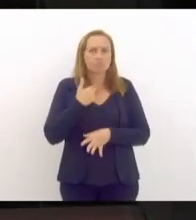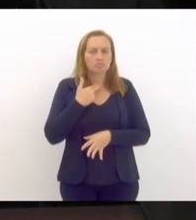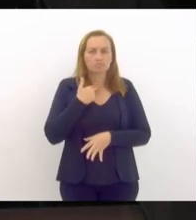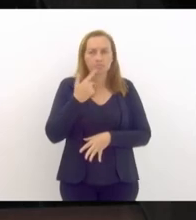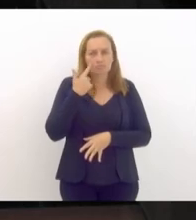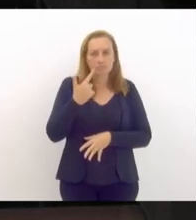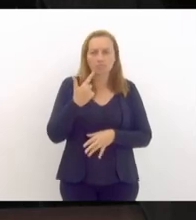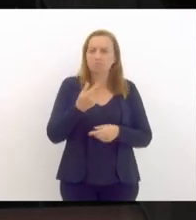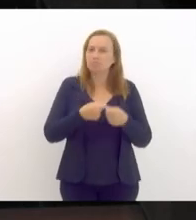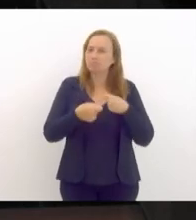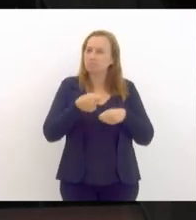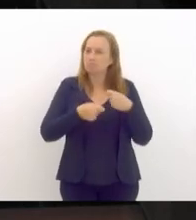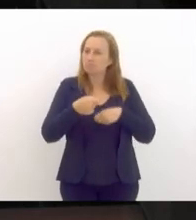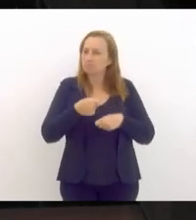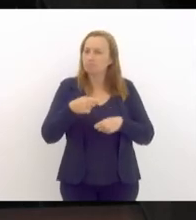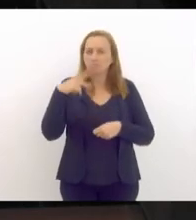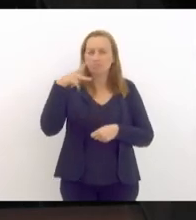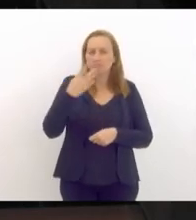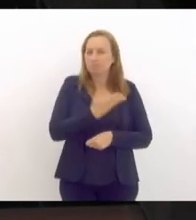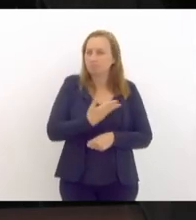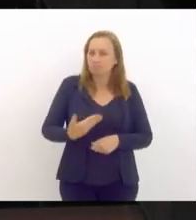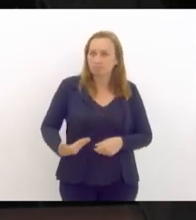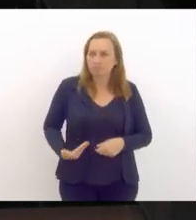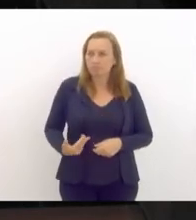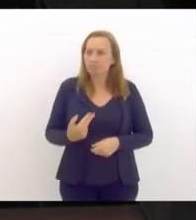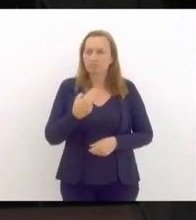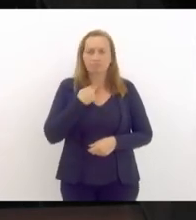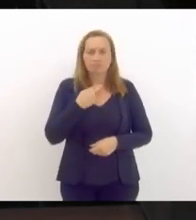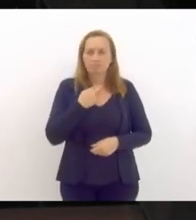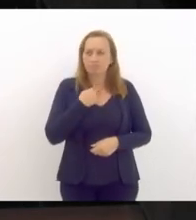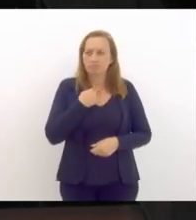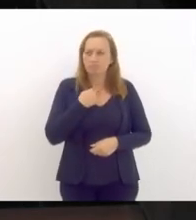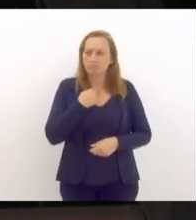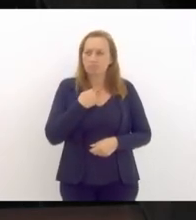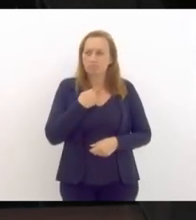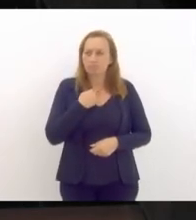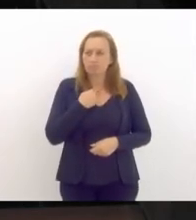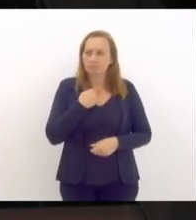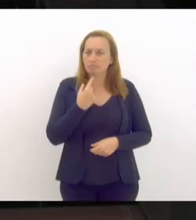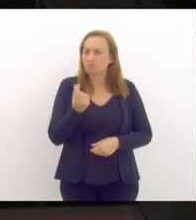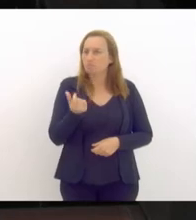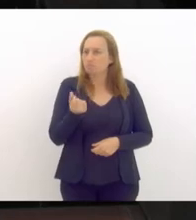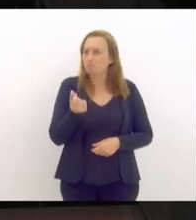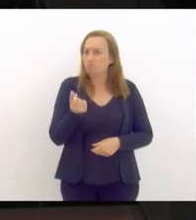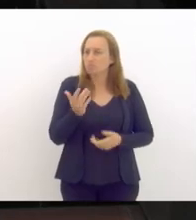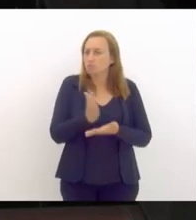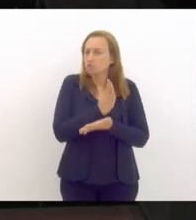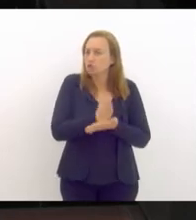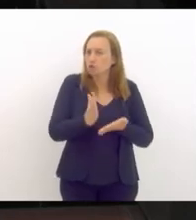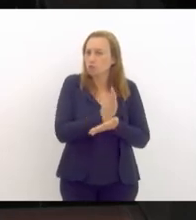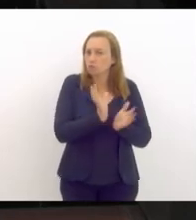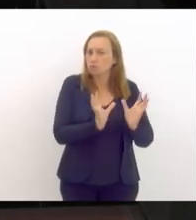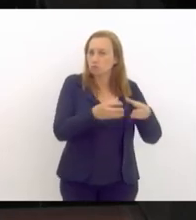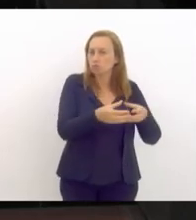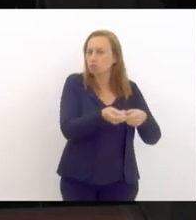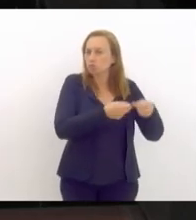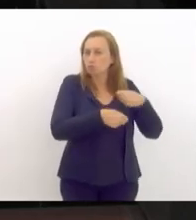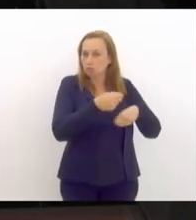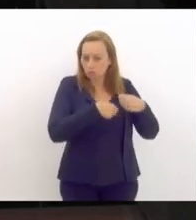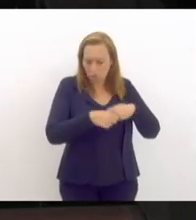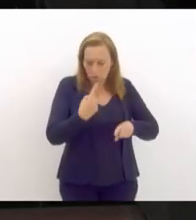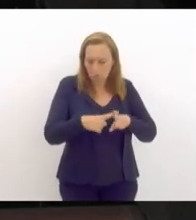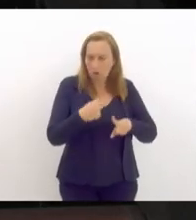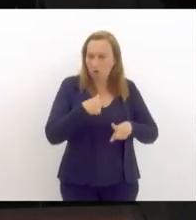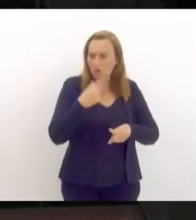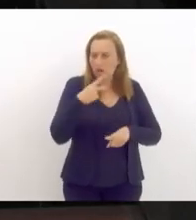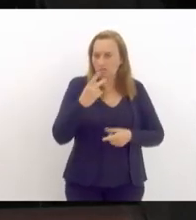vista como negócio uma política pública não pode estar mercê do lucro de alguns grupos econômicos E por que